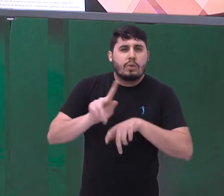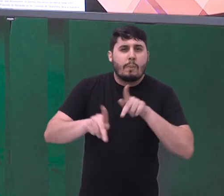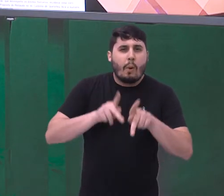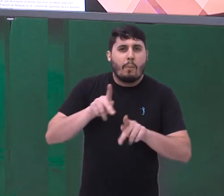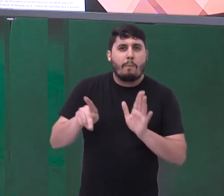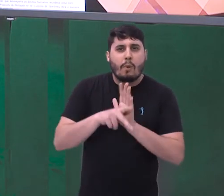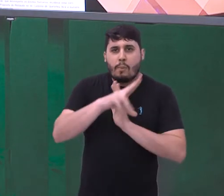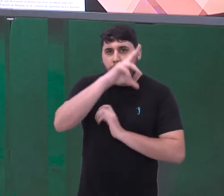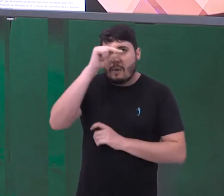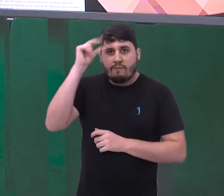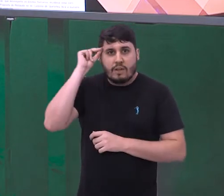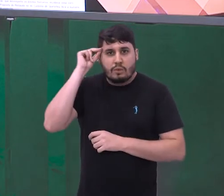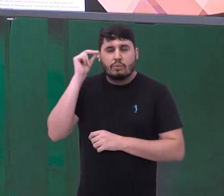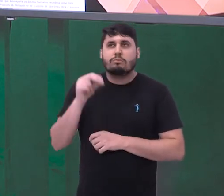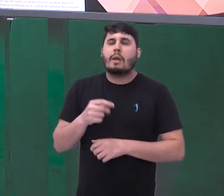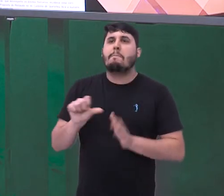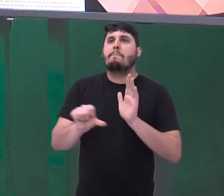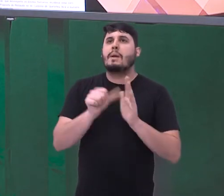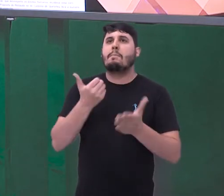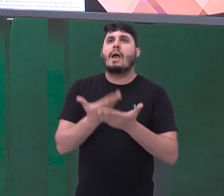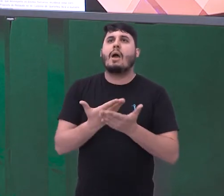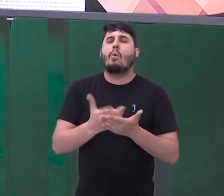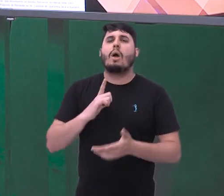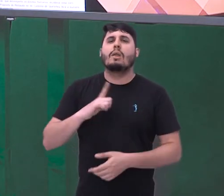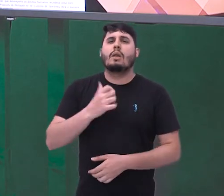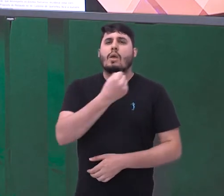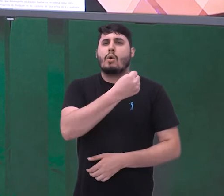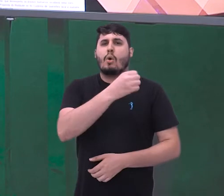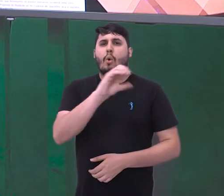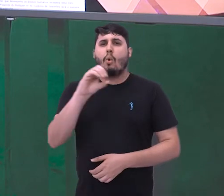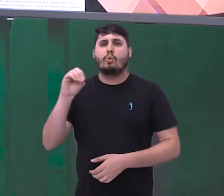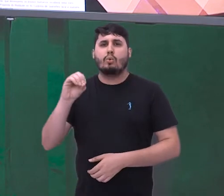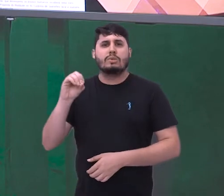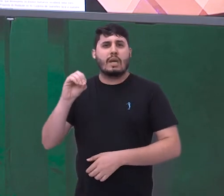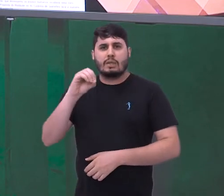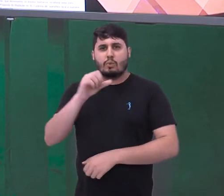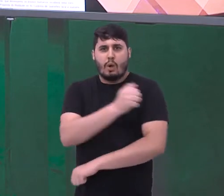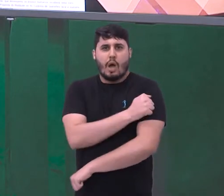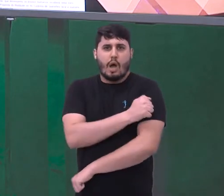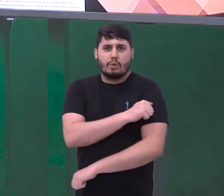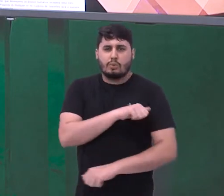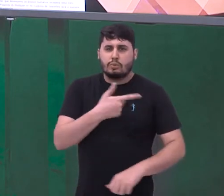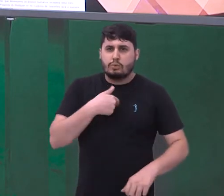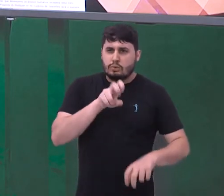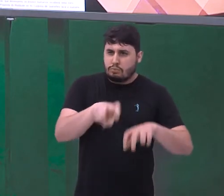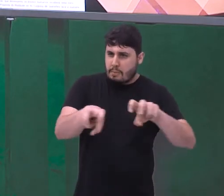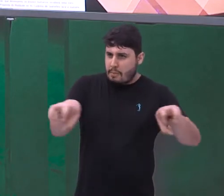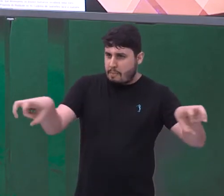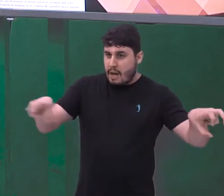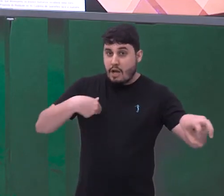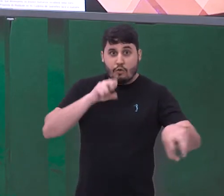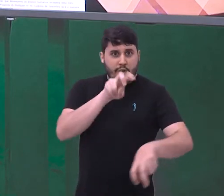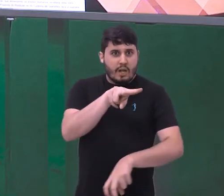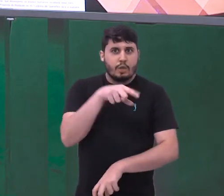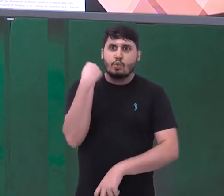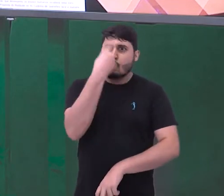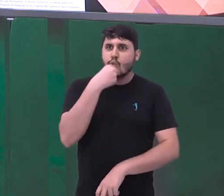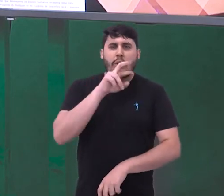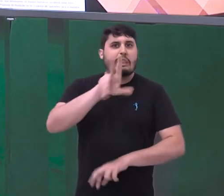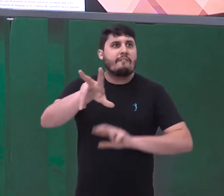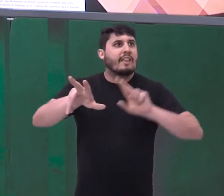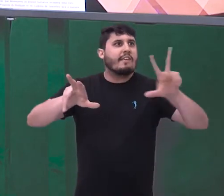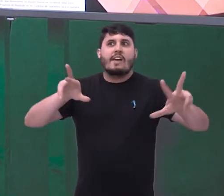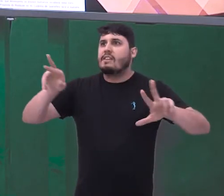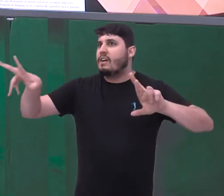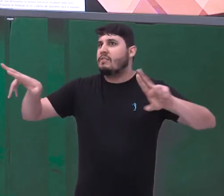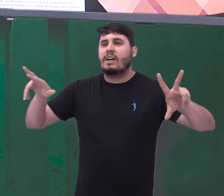primeiras aulas a gente tem 800 alunos. E eu miro todos ali de cima do palco. Não tem um igual ao outro. Tudo